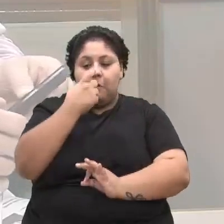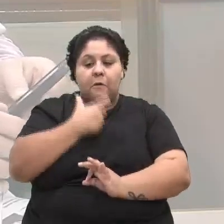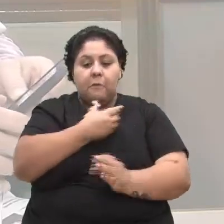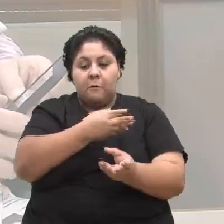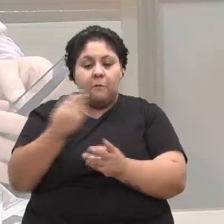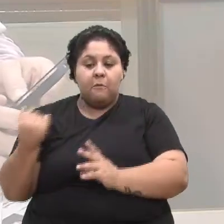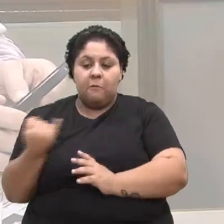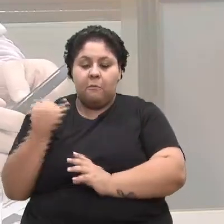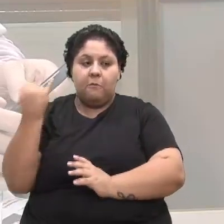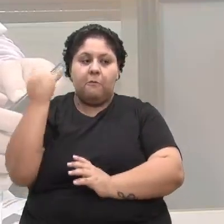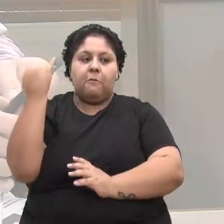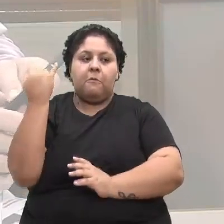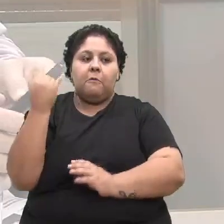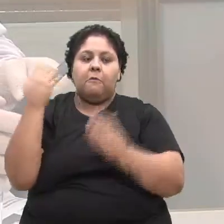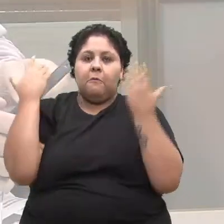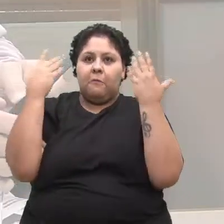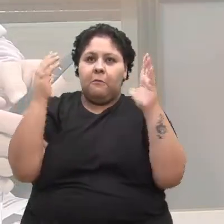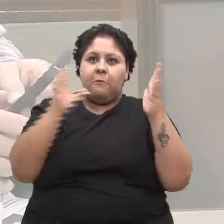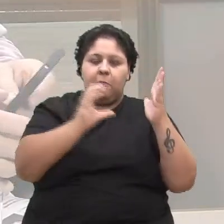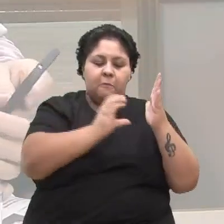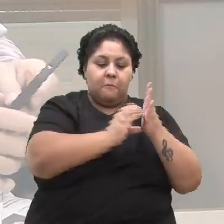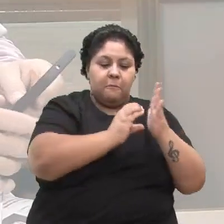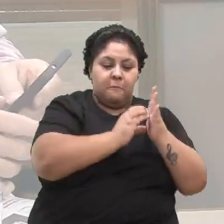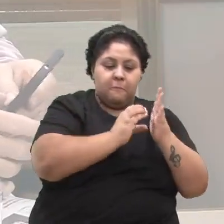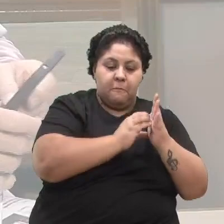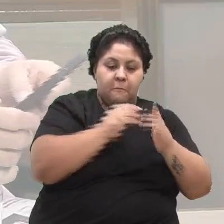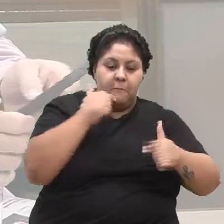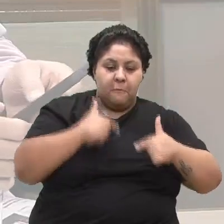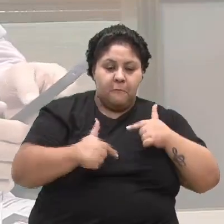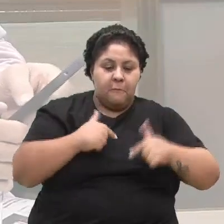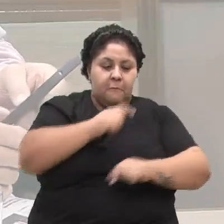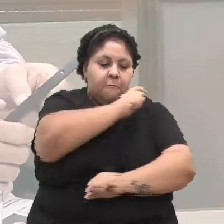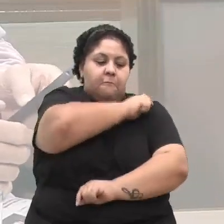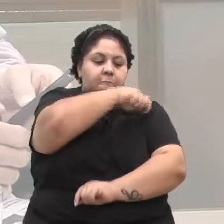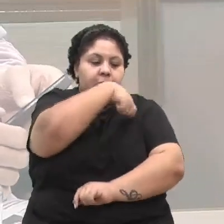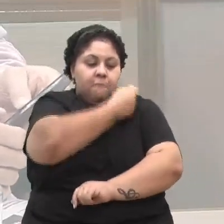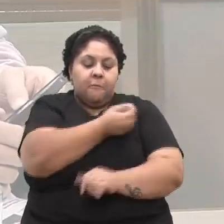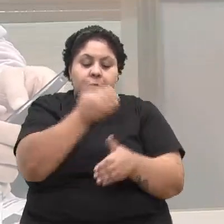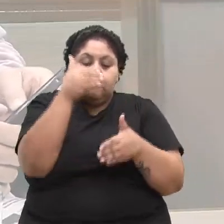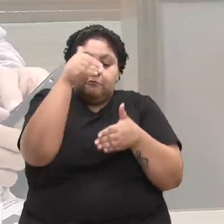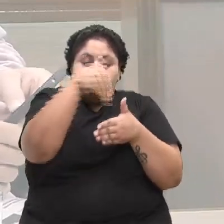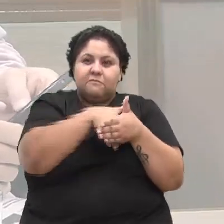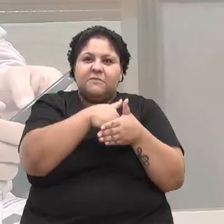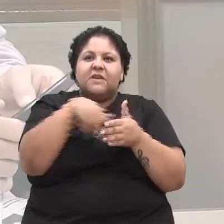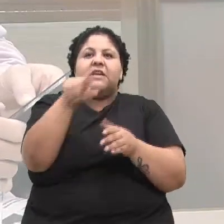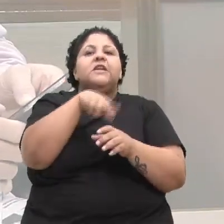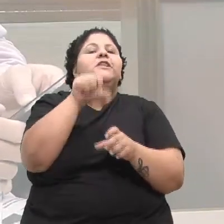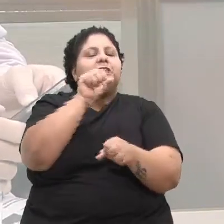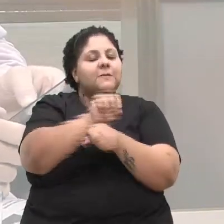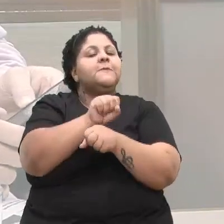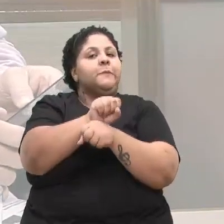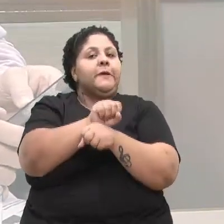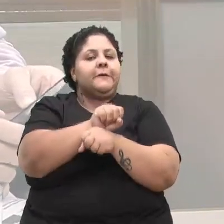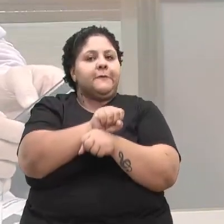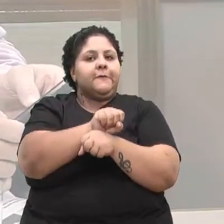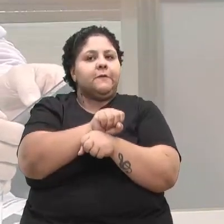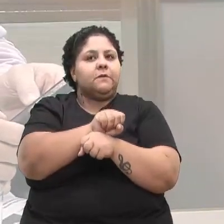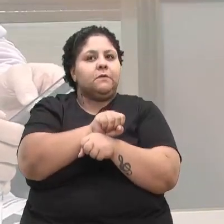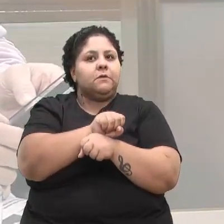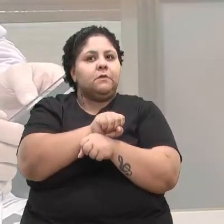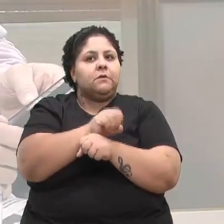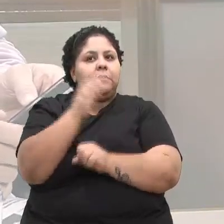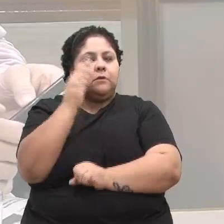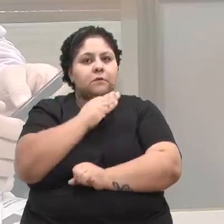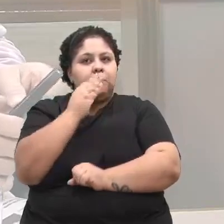importante, parabenizar os servidores que fazem, né, esse trabalho de fiscalização interna, e a gente espera realmente, né, que o quanto antes